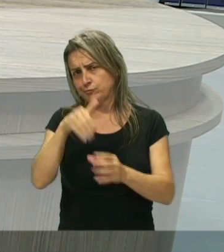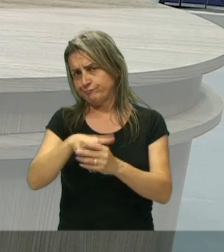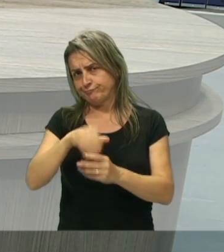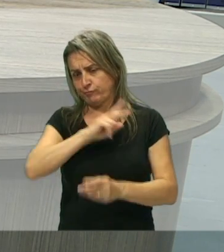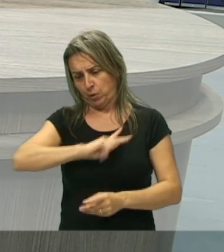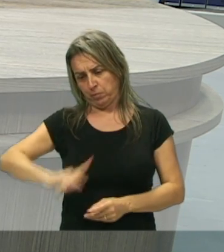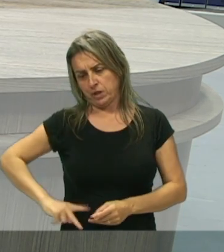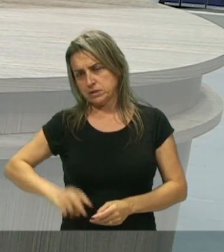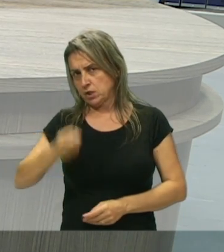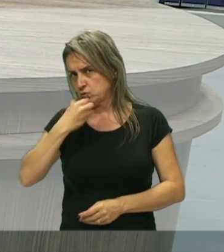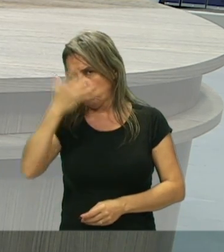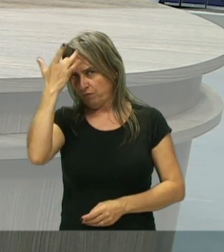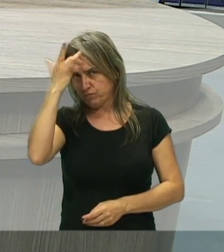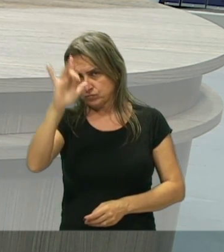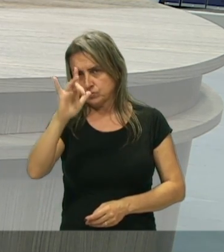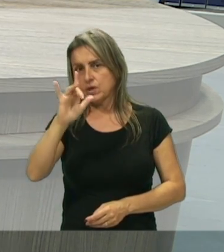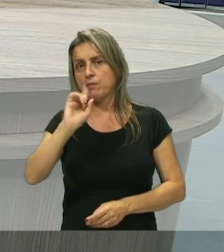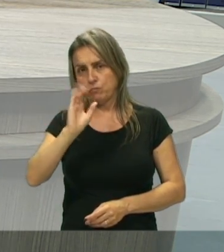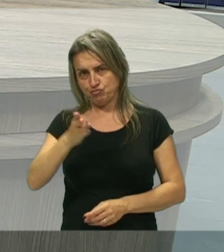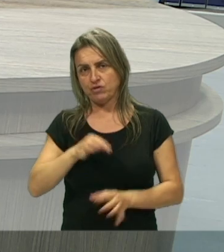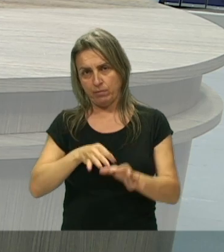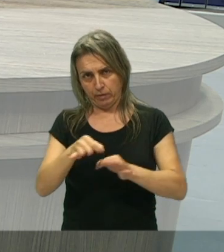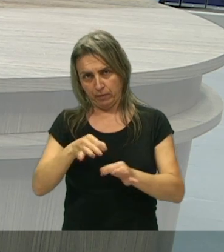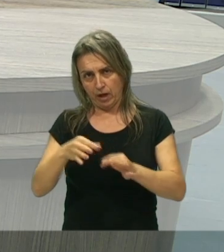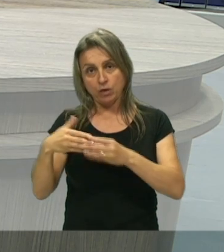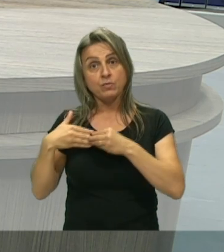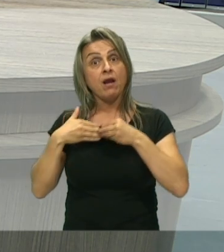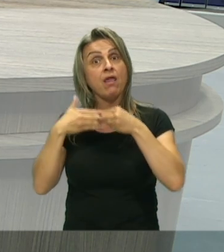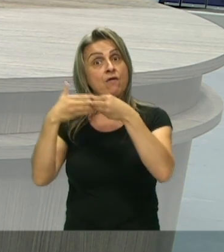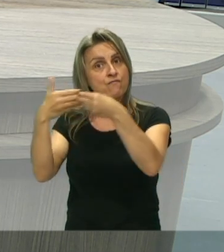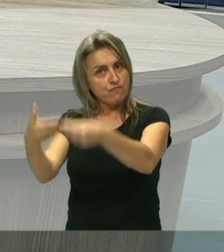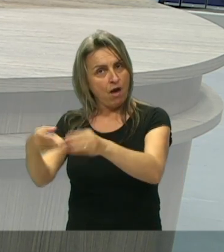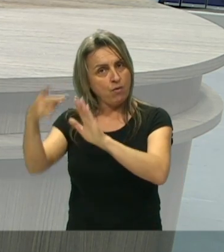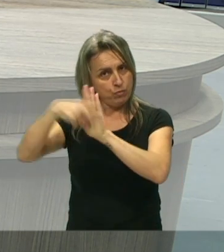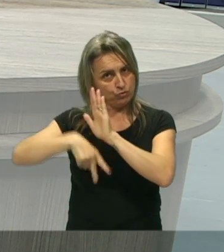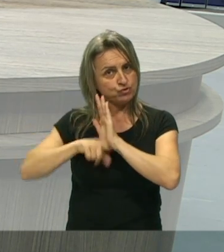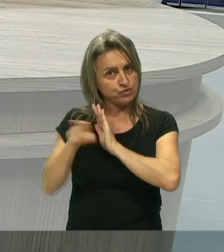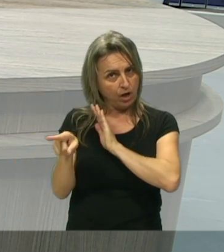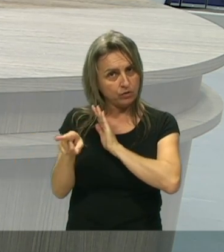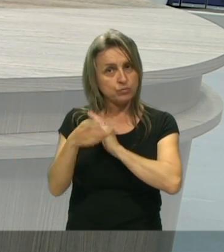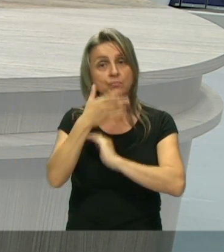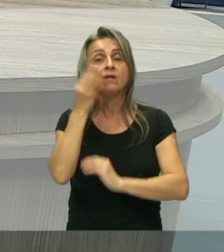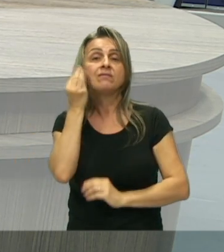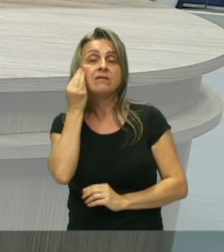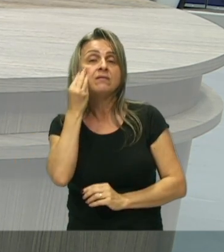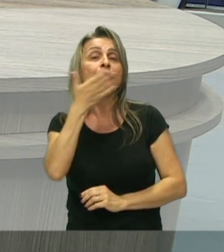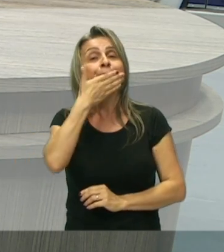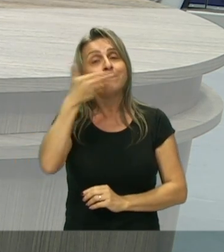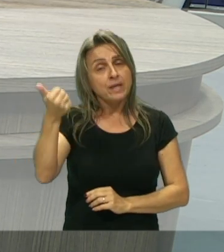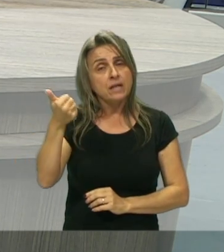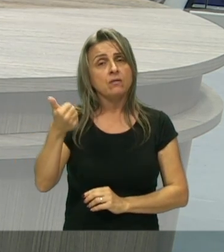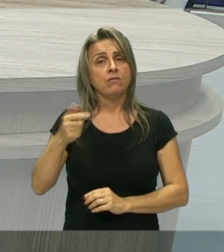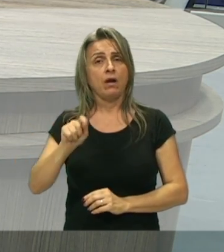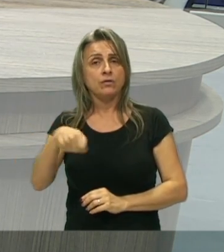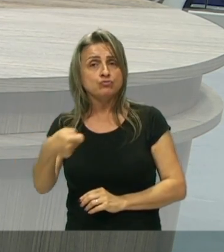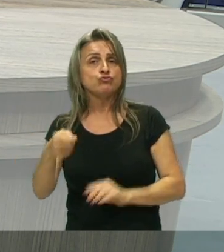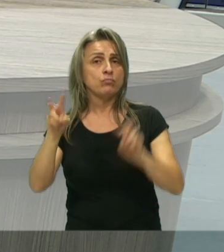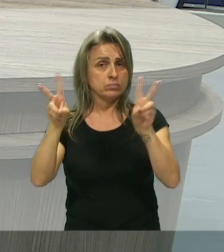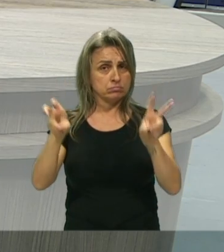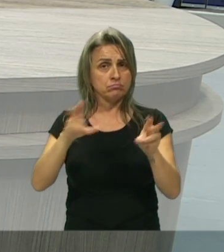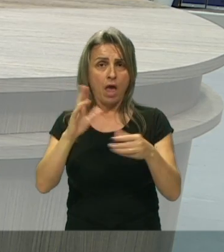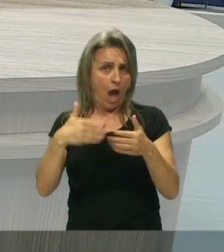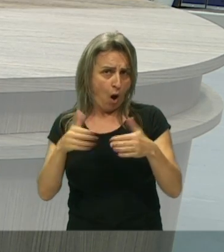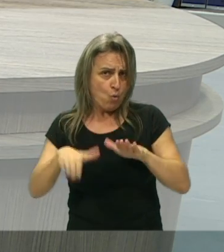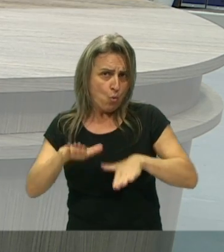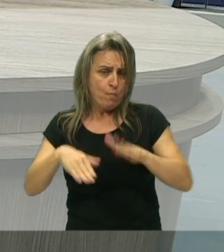para tentar se melhorar essa questão? Já tem, por exemplo, assim, alguma diretriz que possa